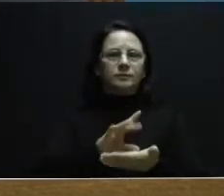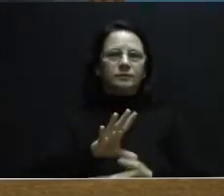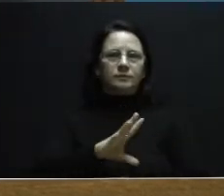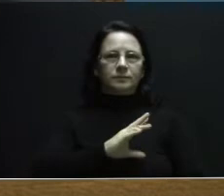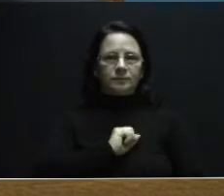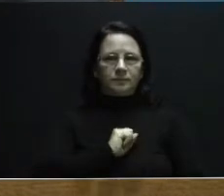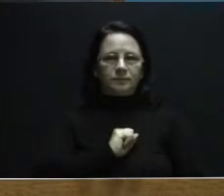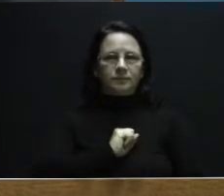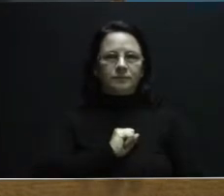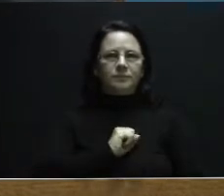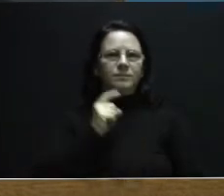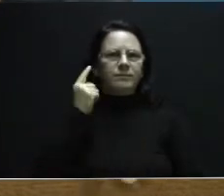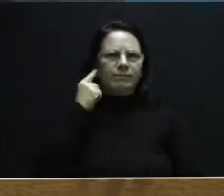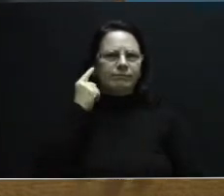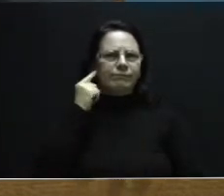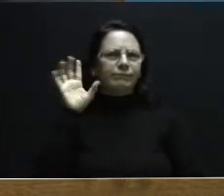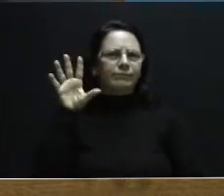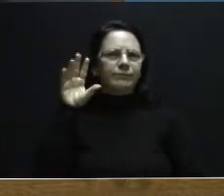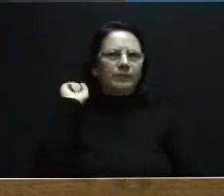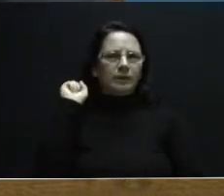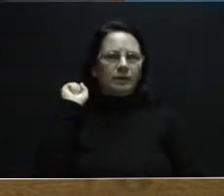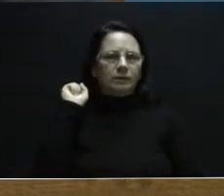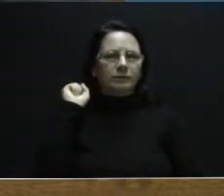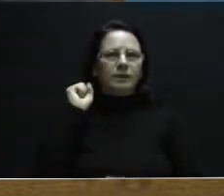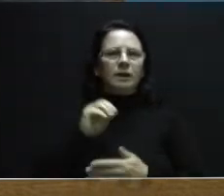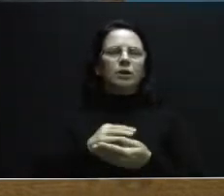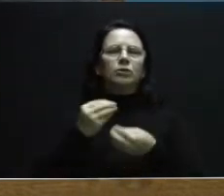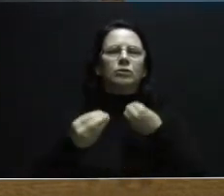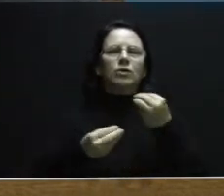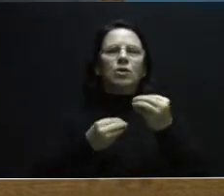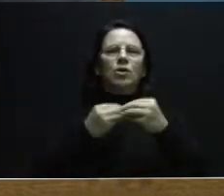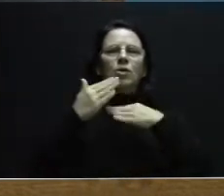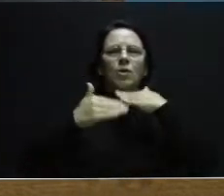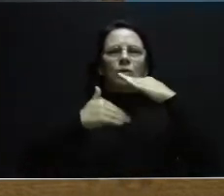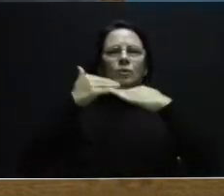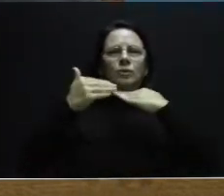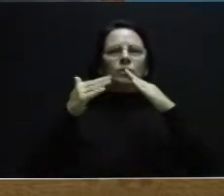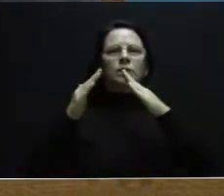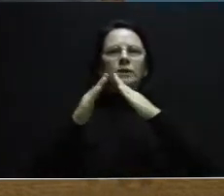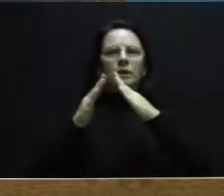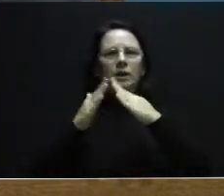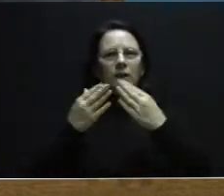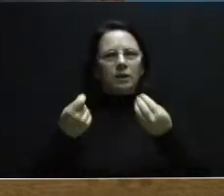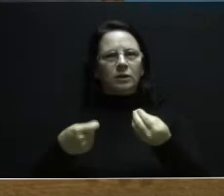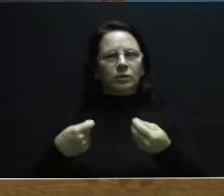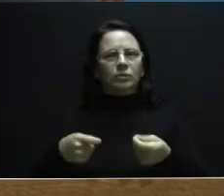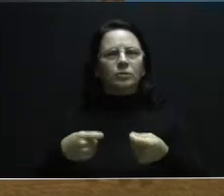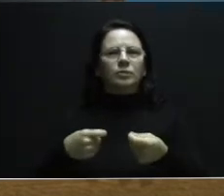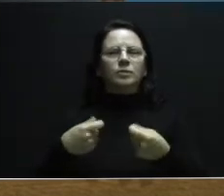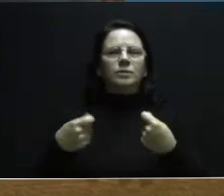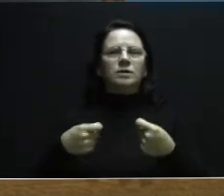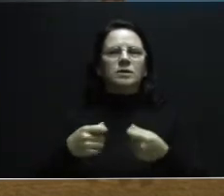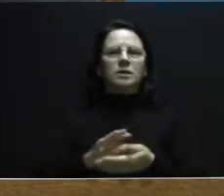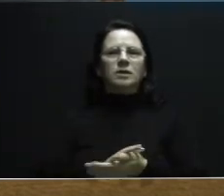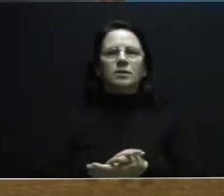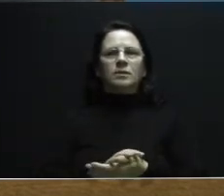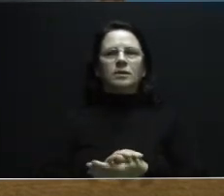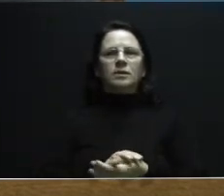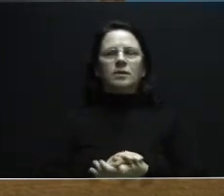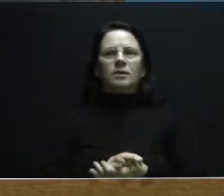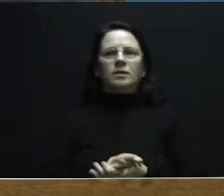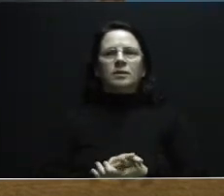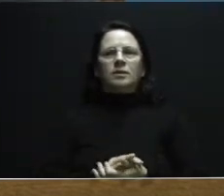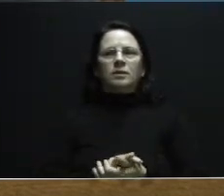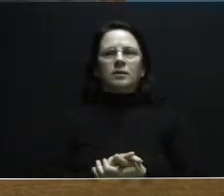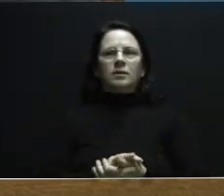então, quando eu estava aqui ouvindo a construção da casa, que não foi feita com o devido amor e depois a casa era da própria